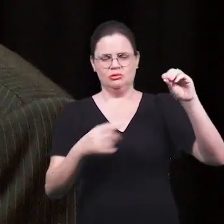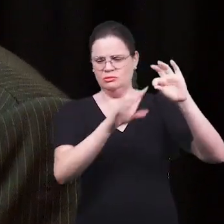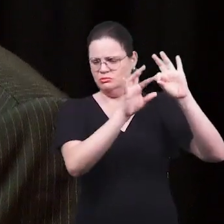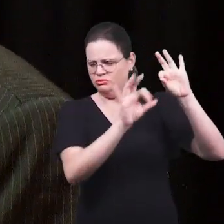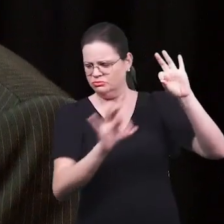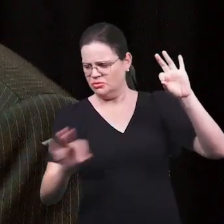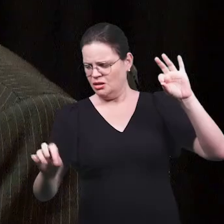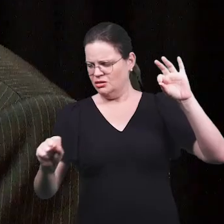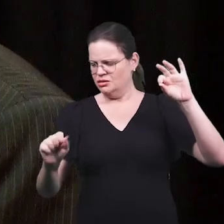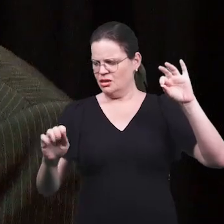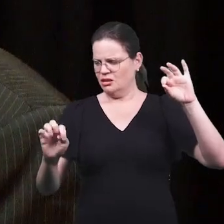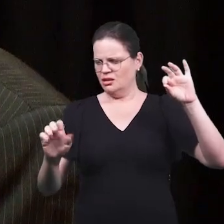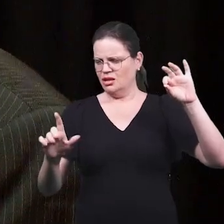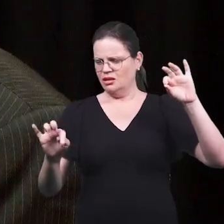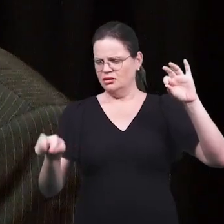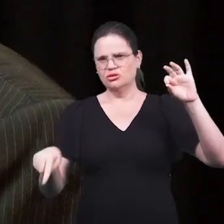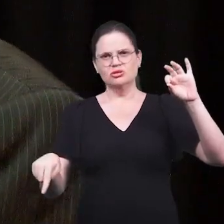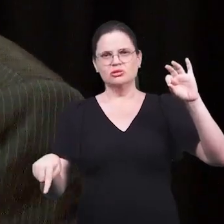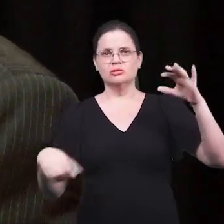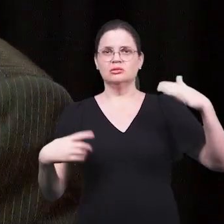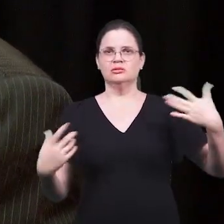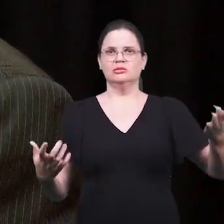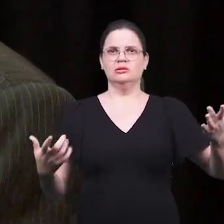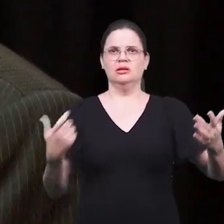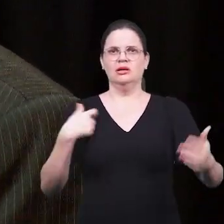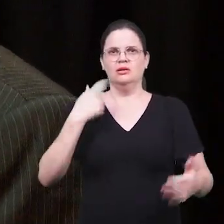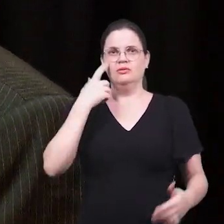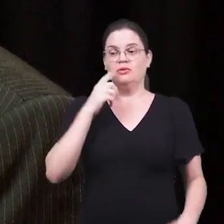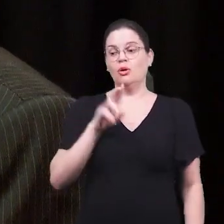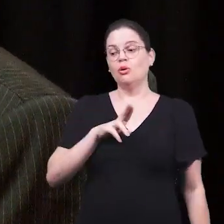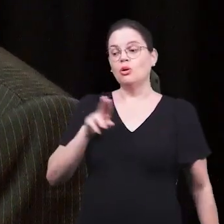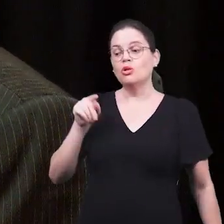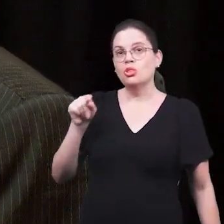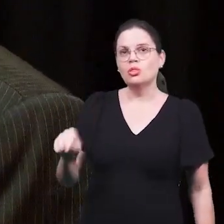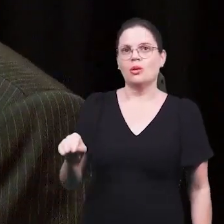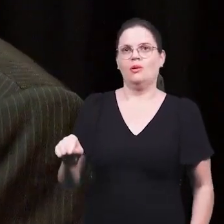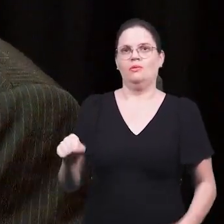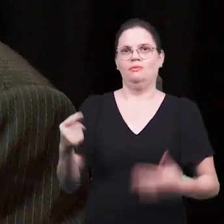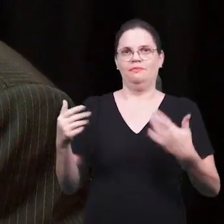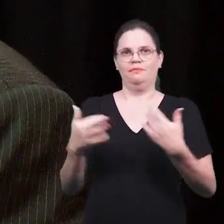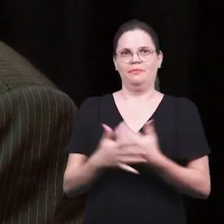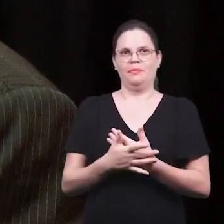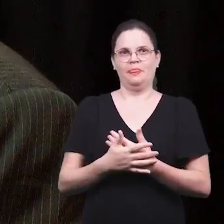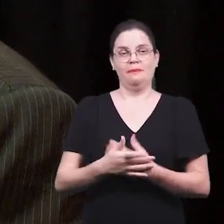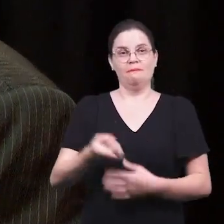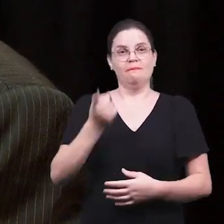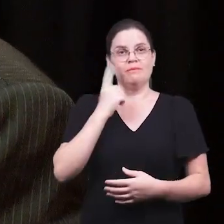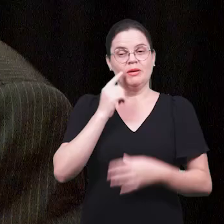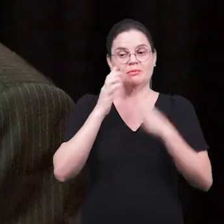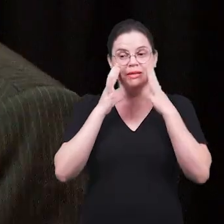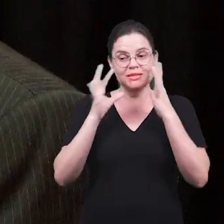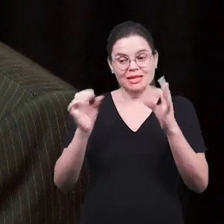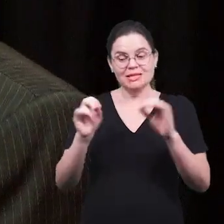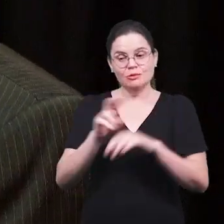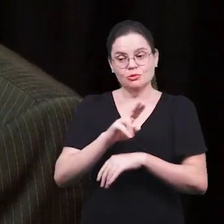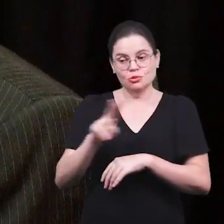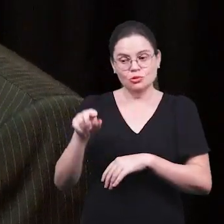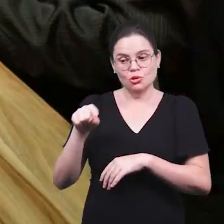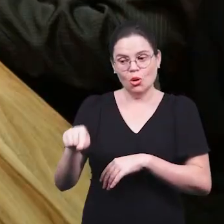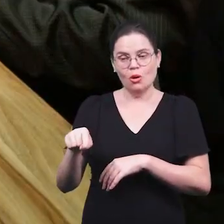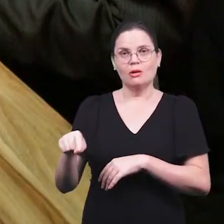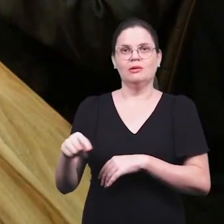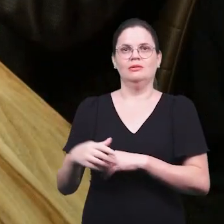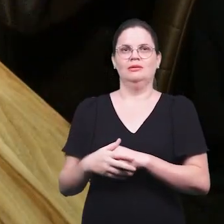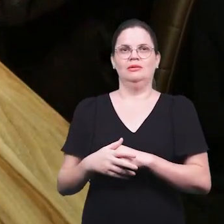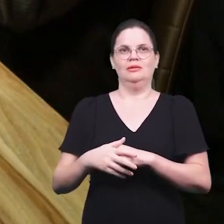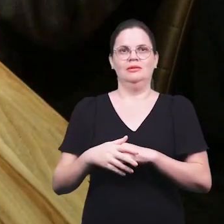parte sul da cidade. Então saio eu de Sobradinho e vou fazer a prova em Águas Claras. Mas aí o Senhor falou assim, olha o nome da cidade. Olha o